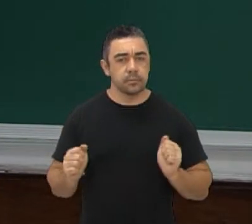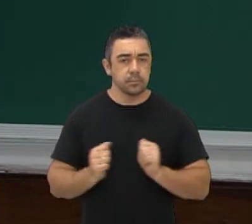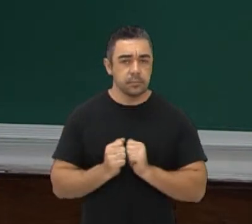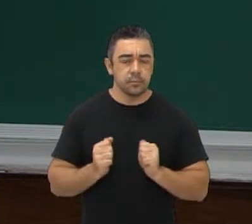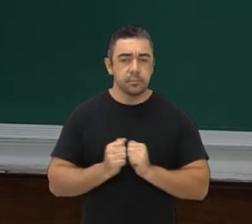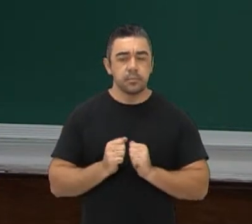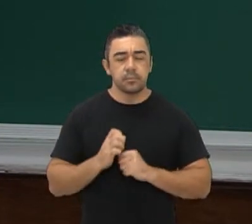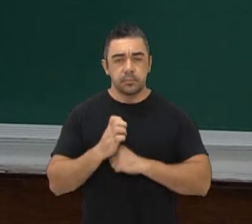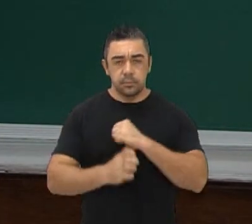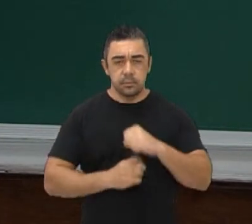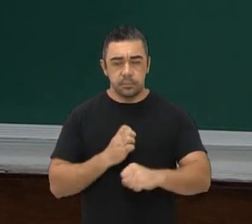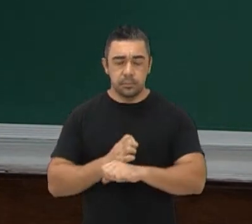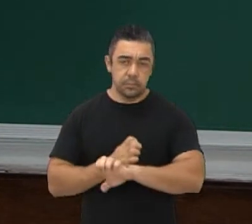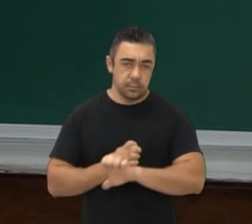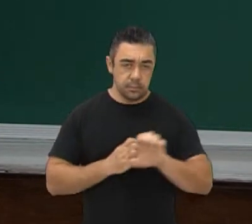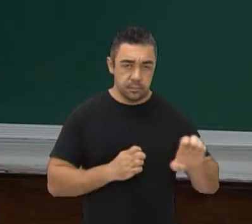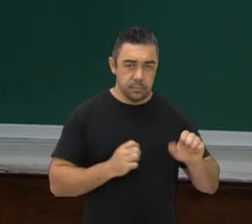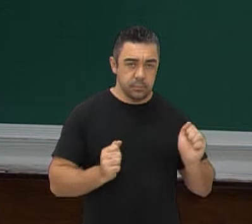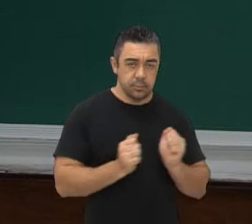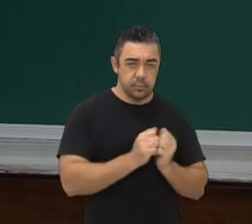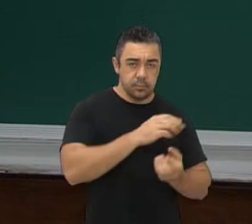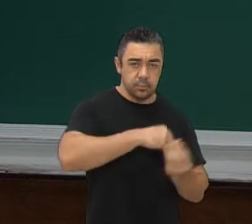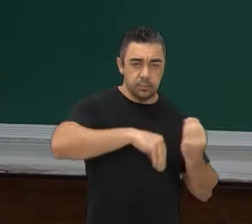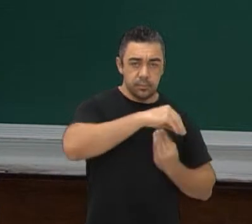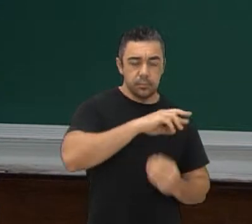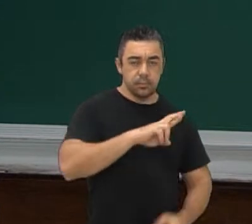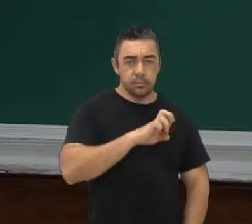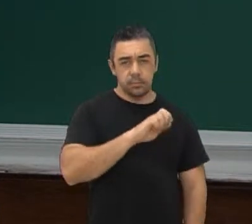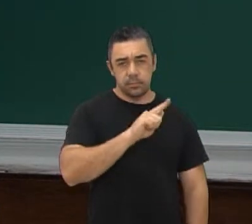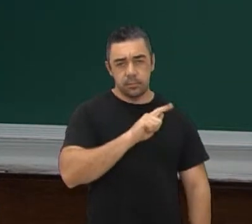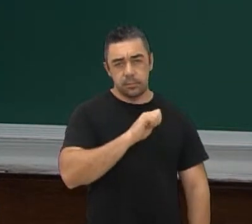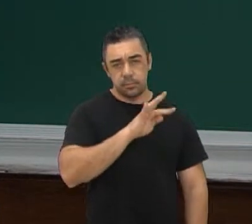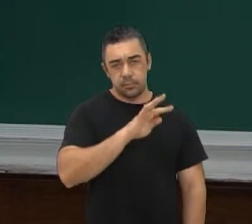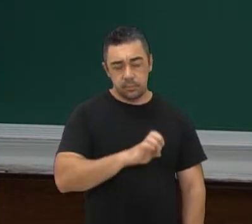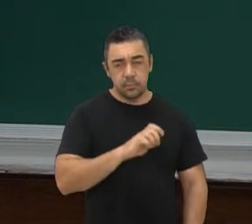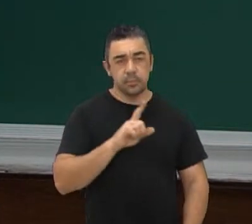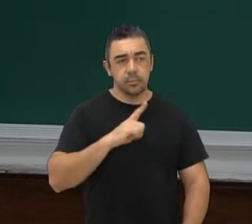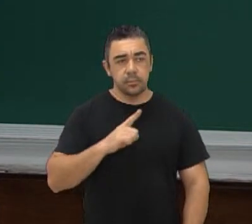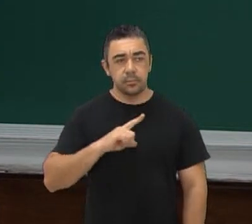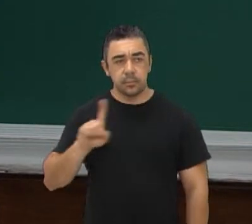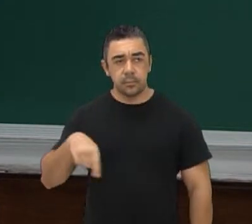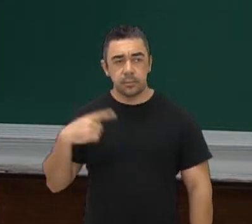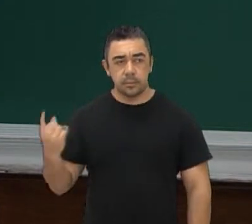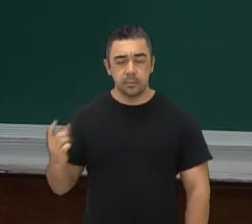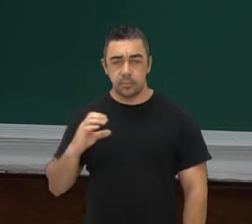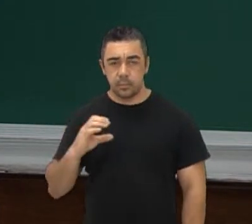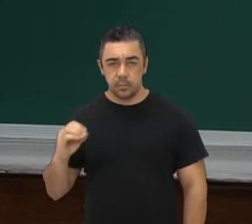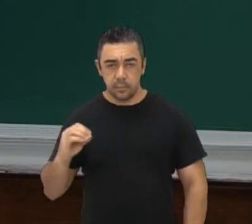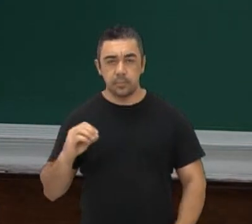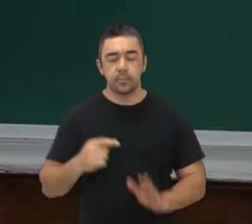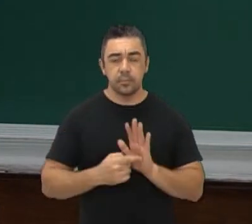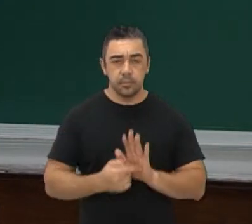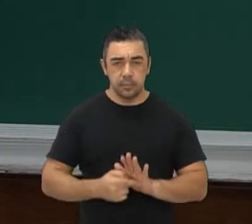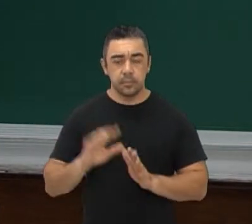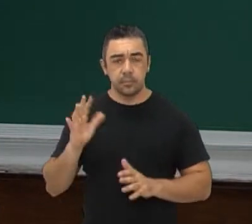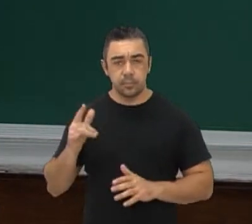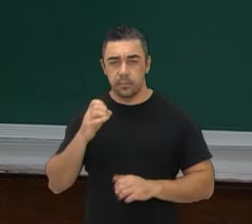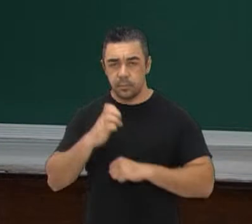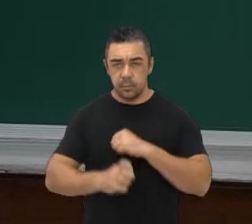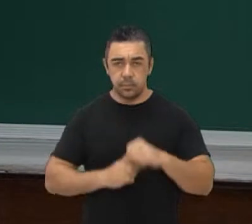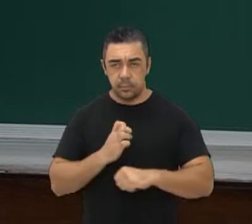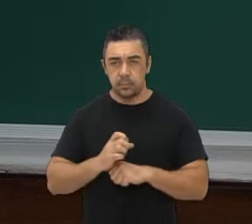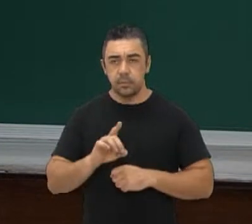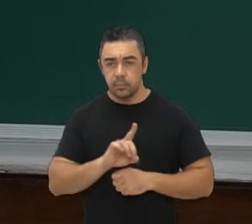lado esquerdo, do lado dos reagentes. E aqui a gente tem o cobalto, então, mostrando uma reação de oxidação e os elétrons estão do